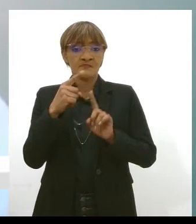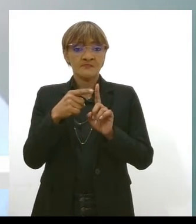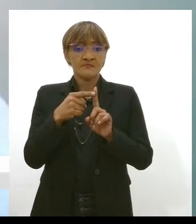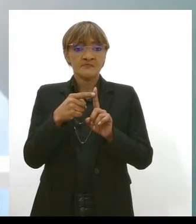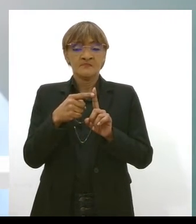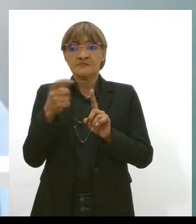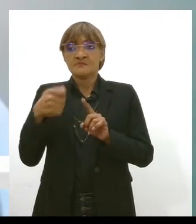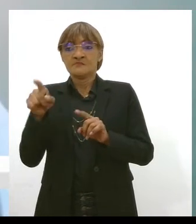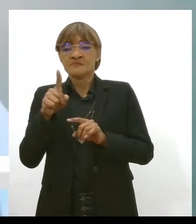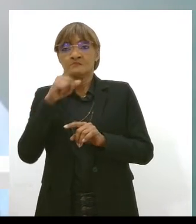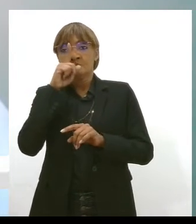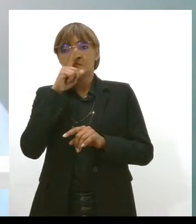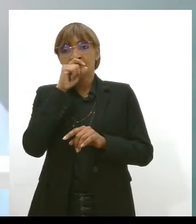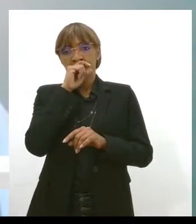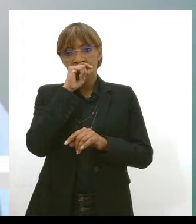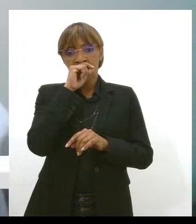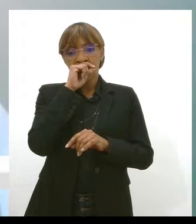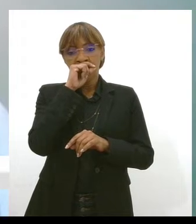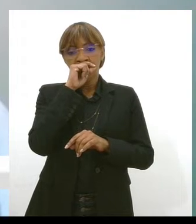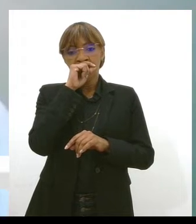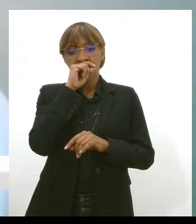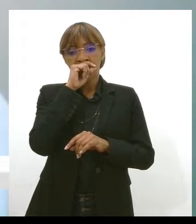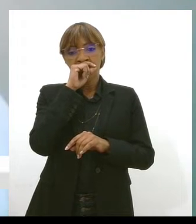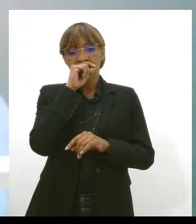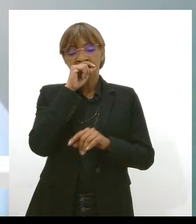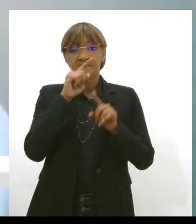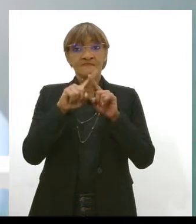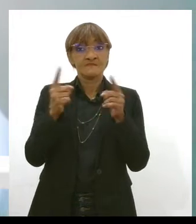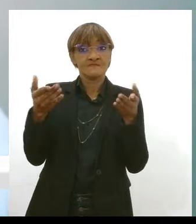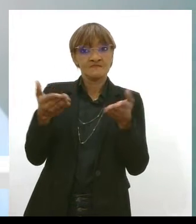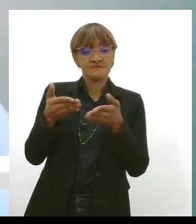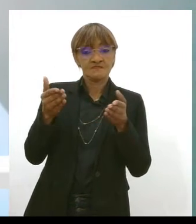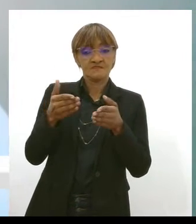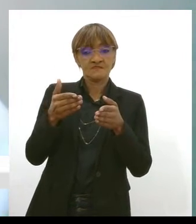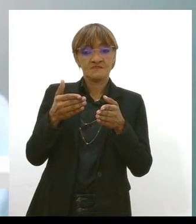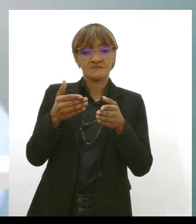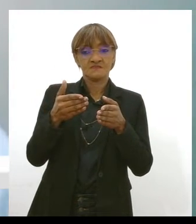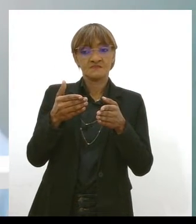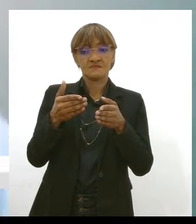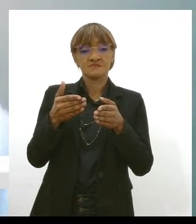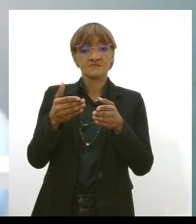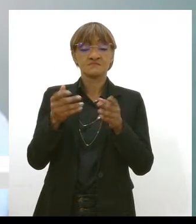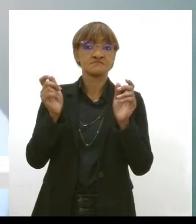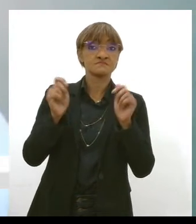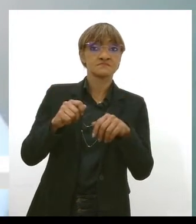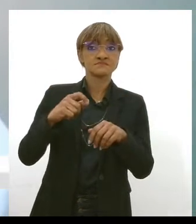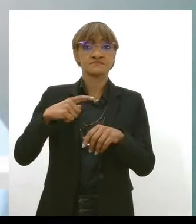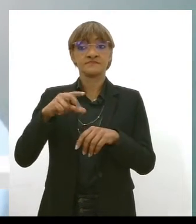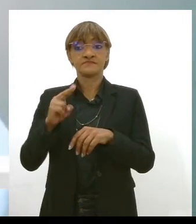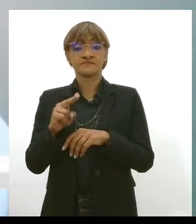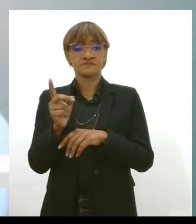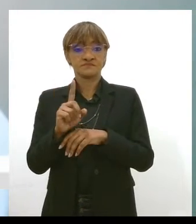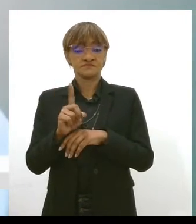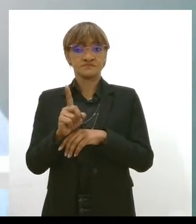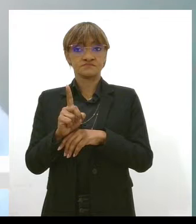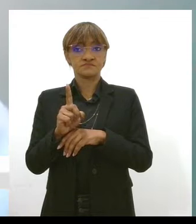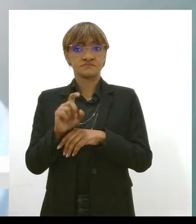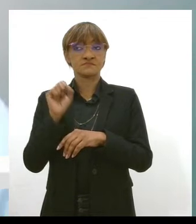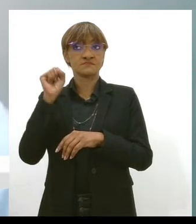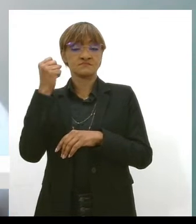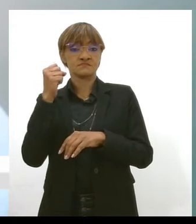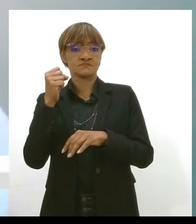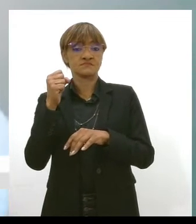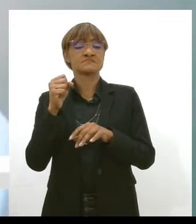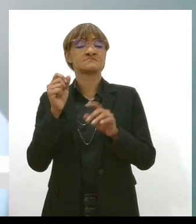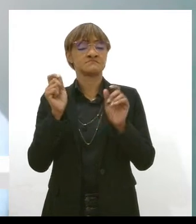agora, independente se ela tem uma comorbidade ou não, ela tem uma doença de base ou não, é considerada alto risco. Então,